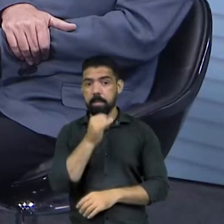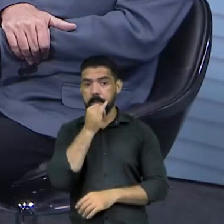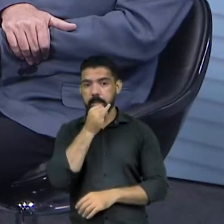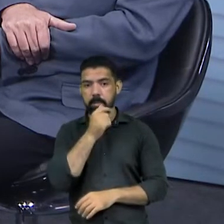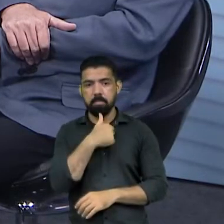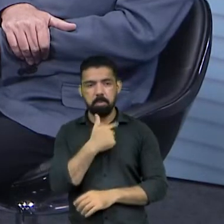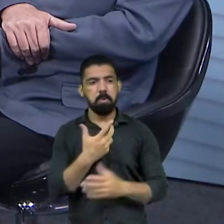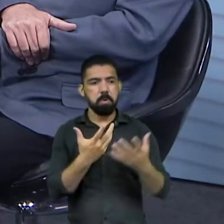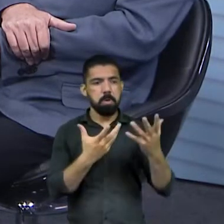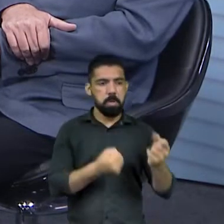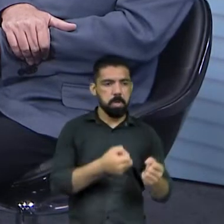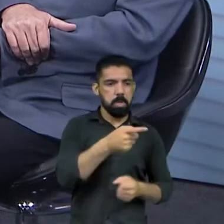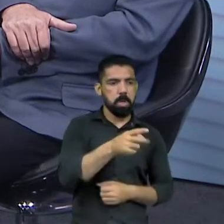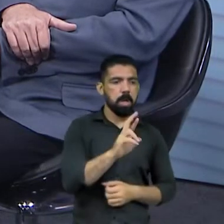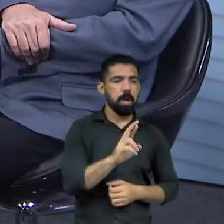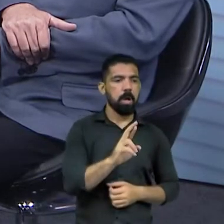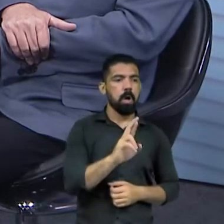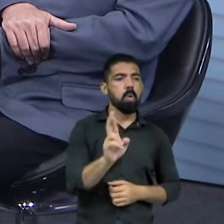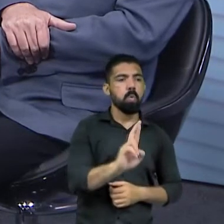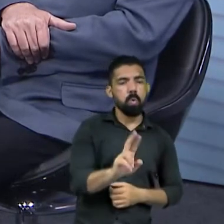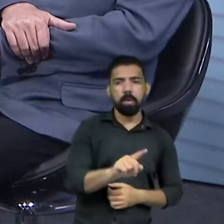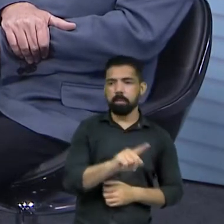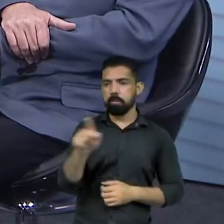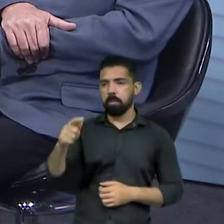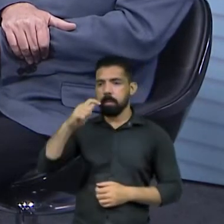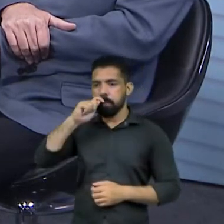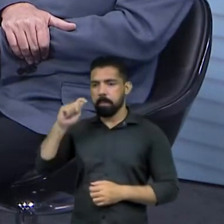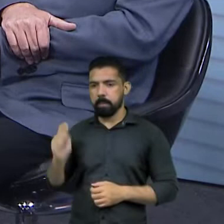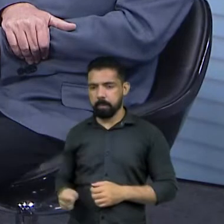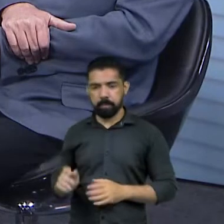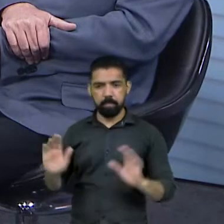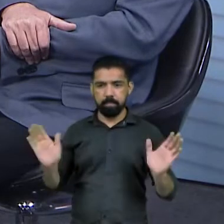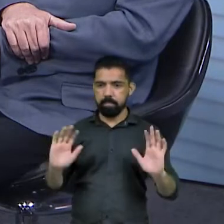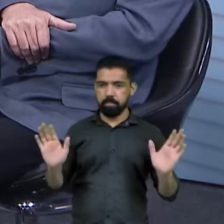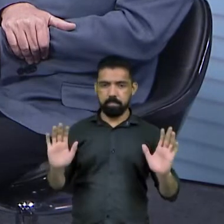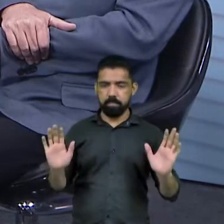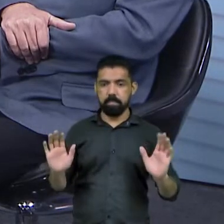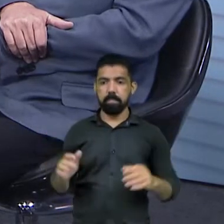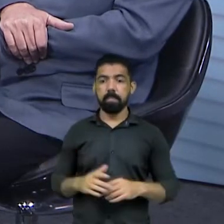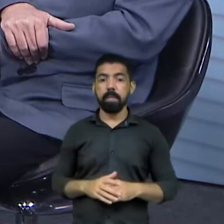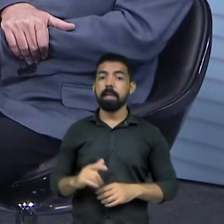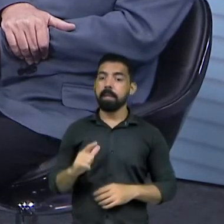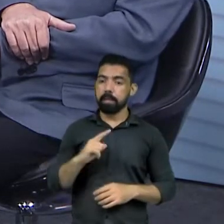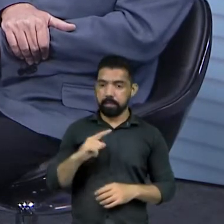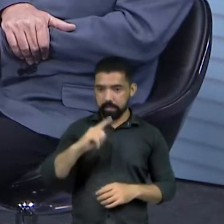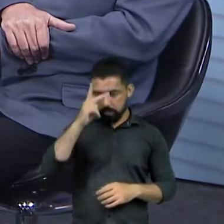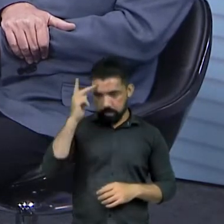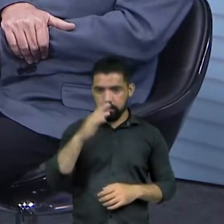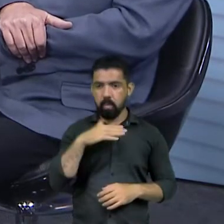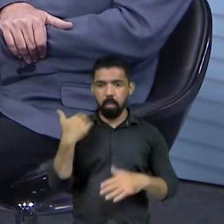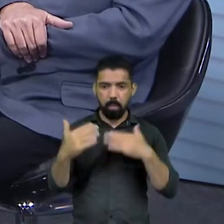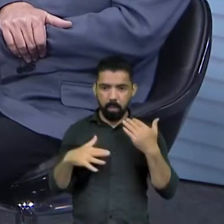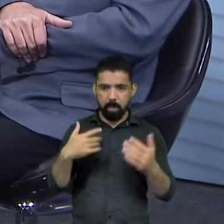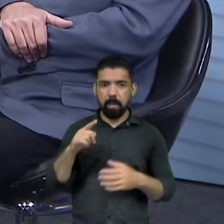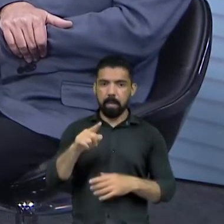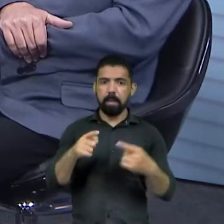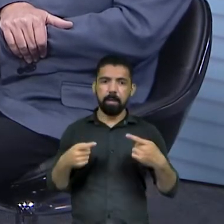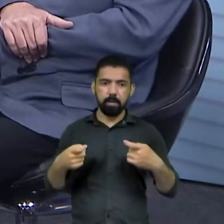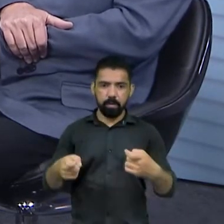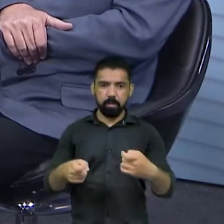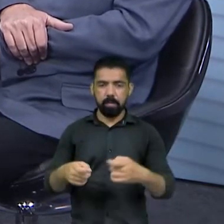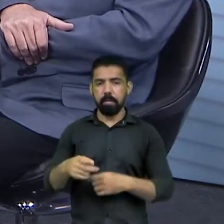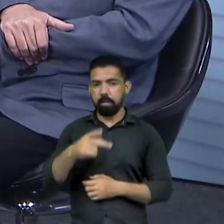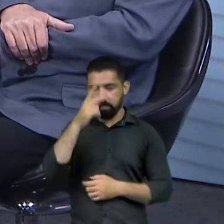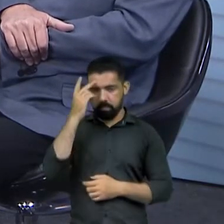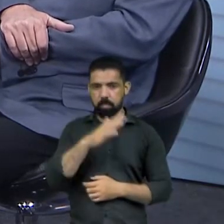né Eu sou da Rússia eu sou Ucrânia eu sou não sei o que mais lá tem gente morrendo tem gente morrendo o importante é isso par com isso são pessoas que